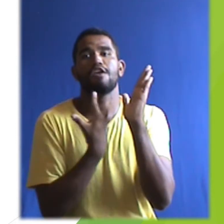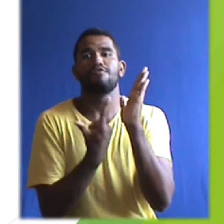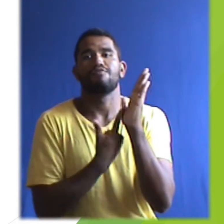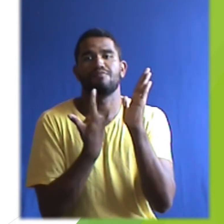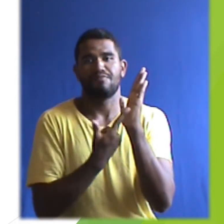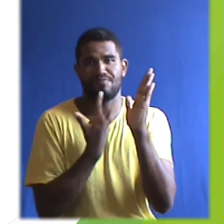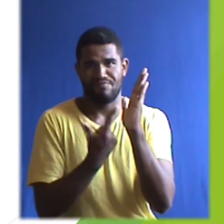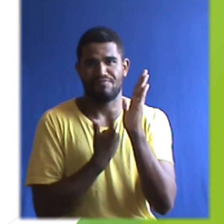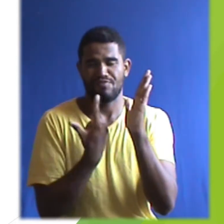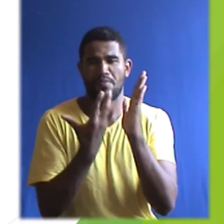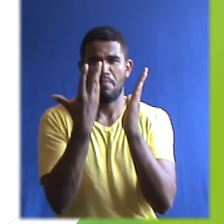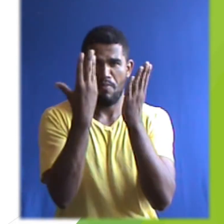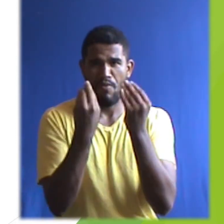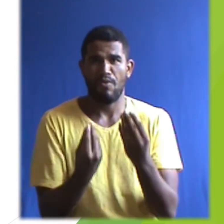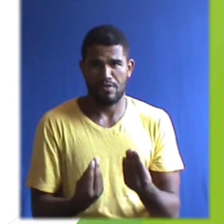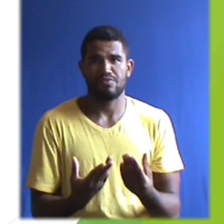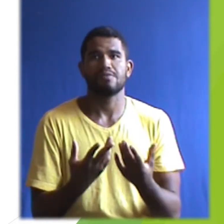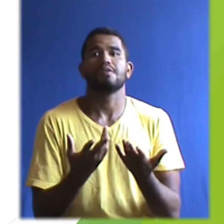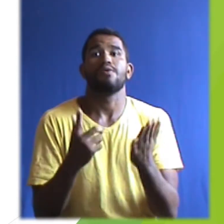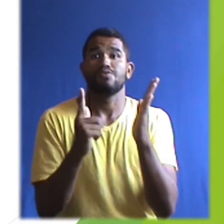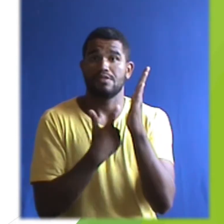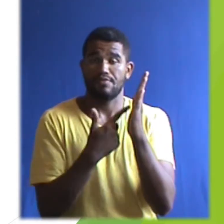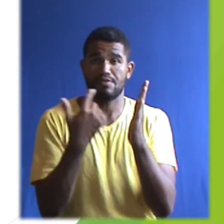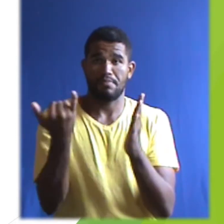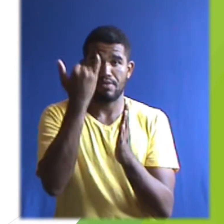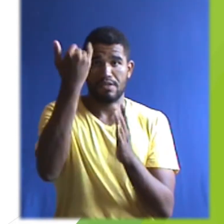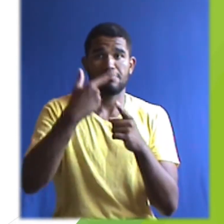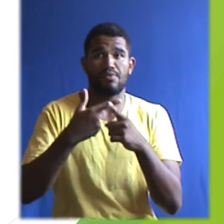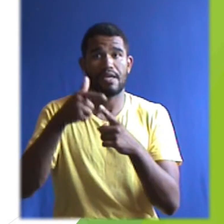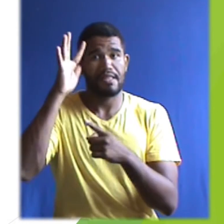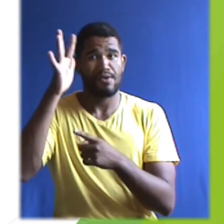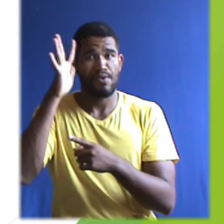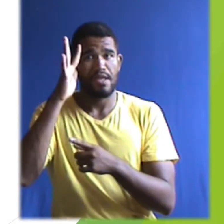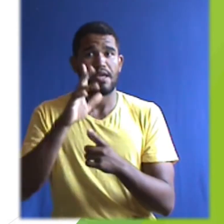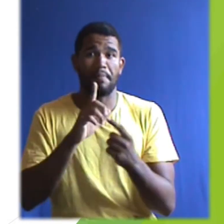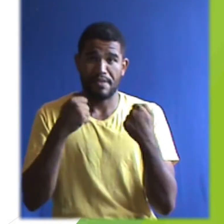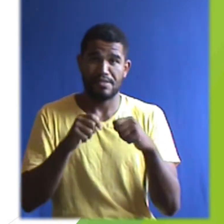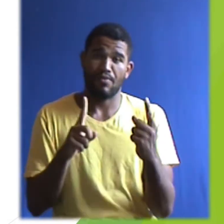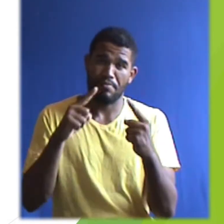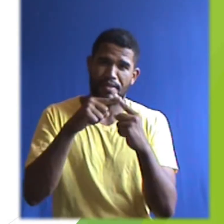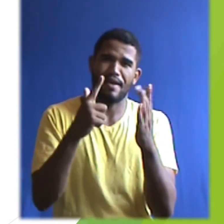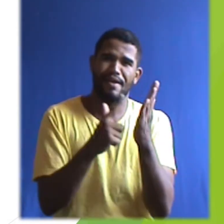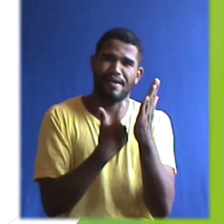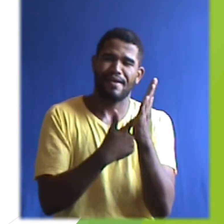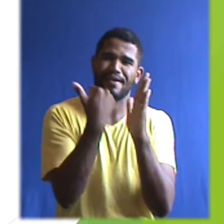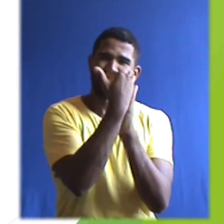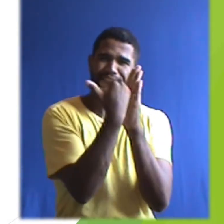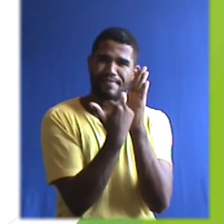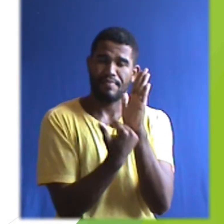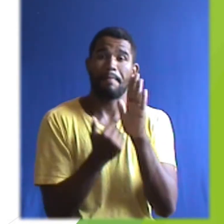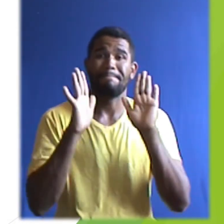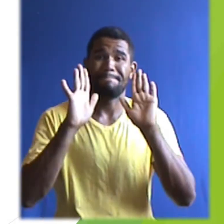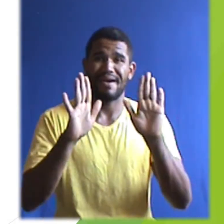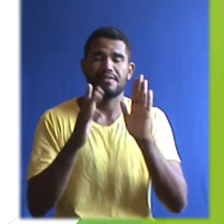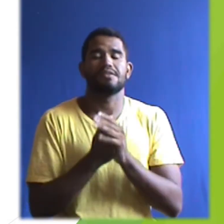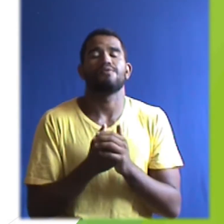A questão bibliográfica ela é importante, né? Porque o aporte teórico nosso, a gente sempre constrói em cima da bibliografia sugerida.